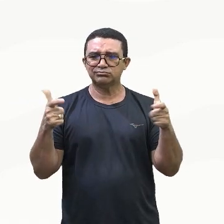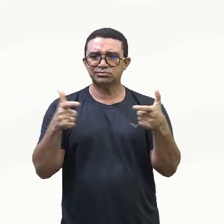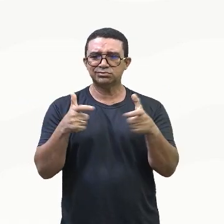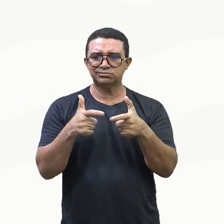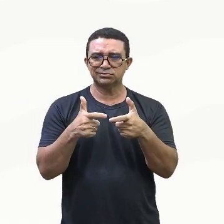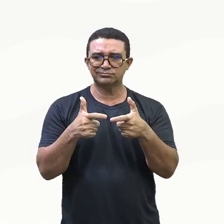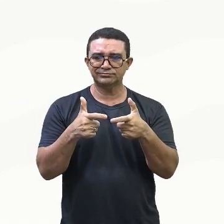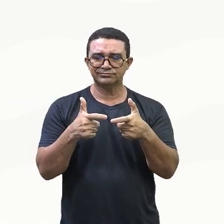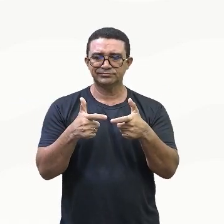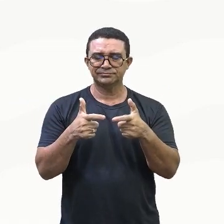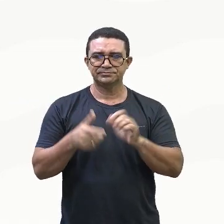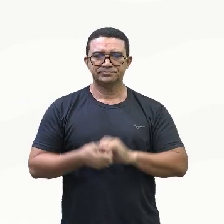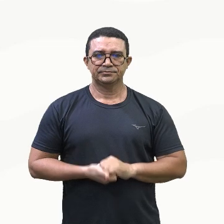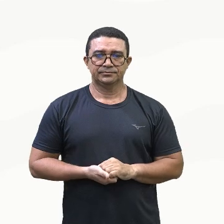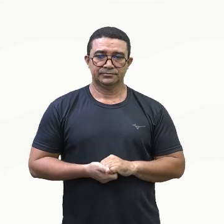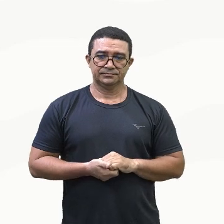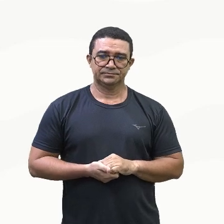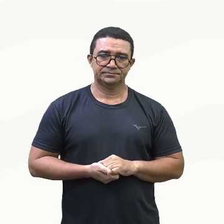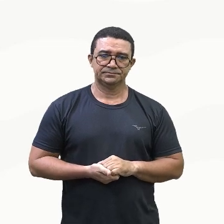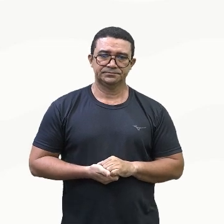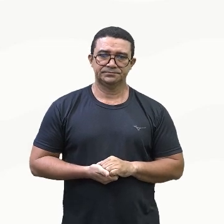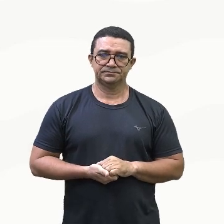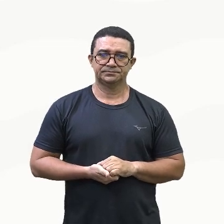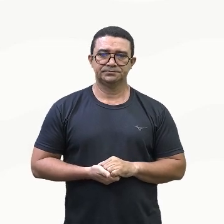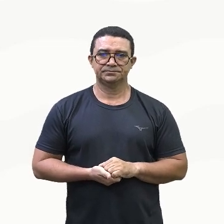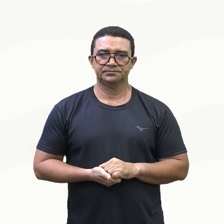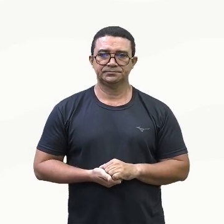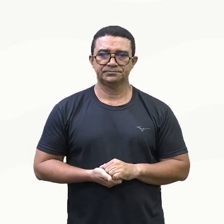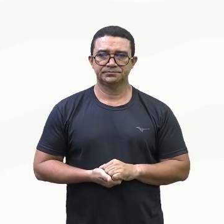determinado grupo étnico. Sigamos adiante.